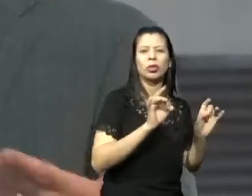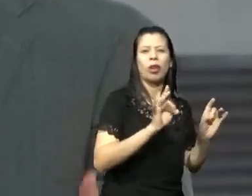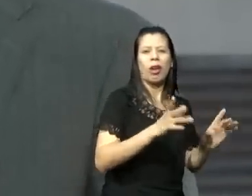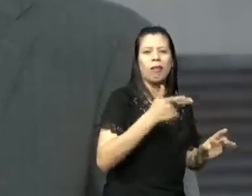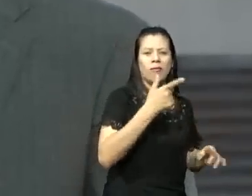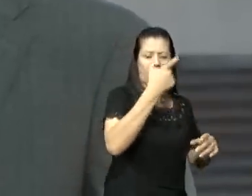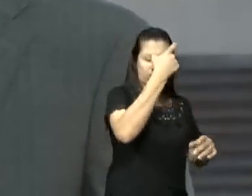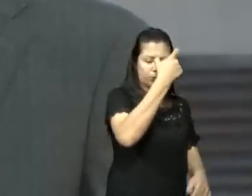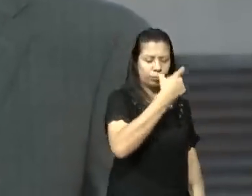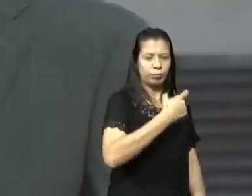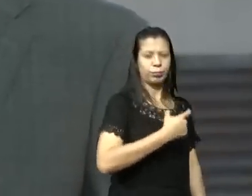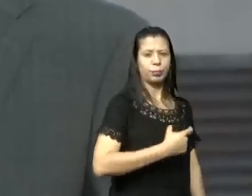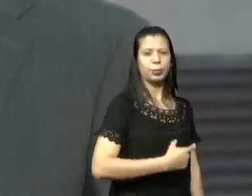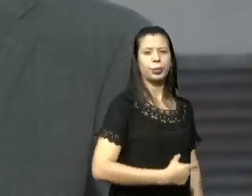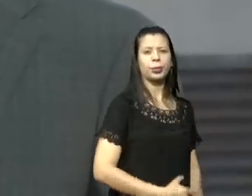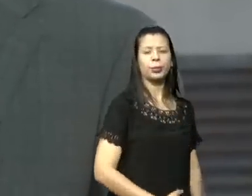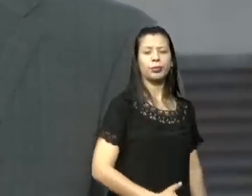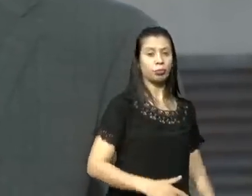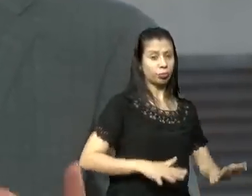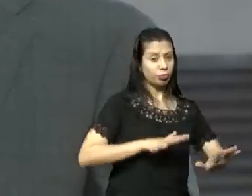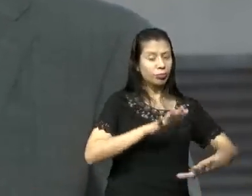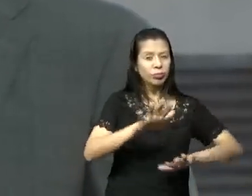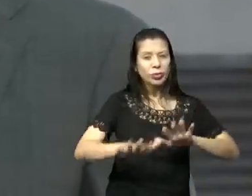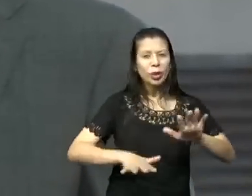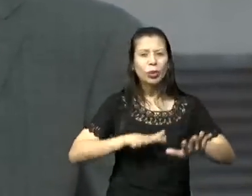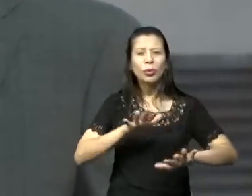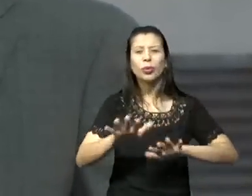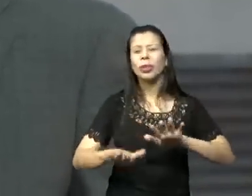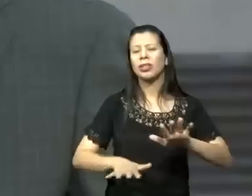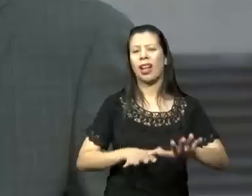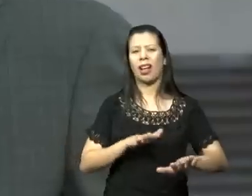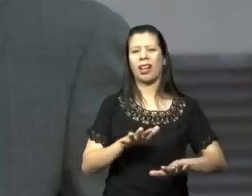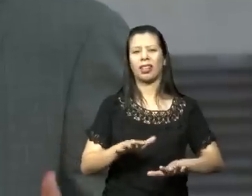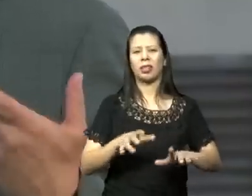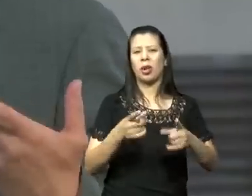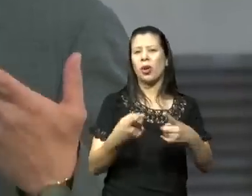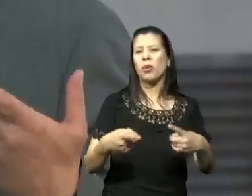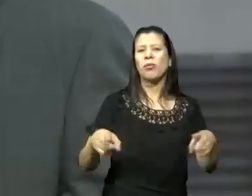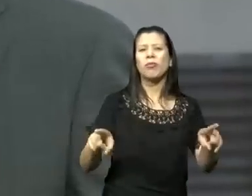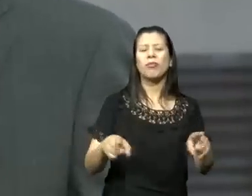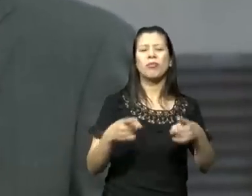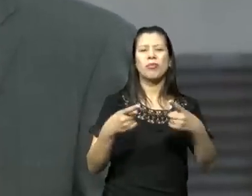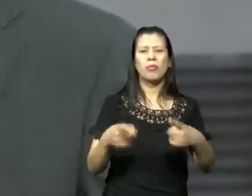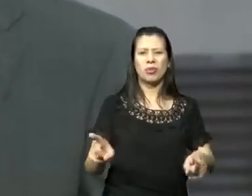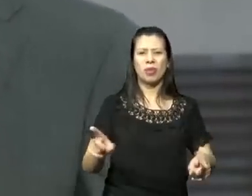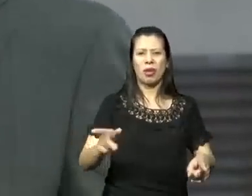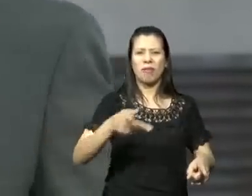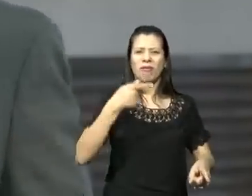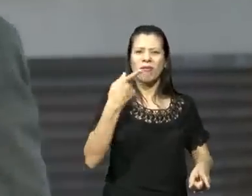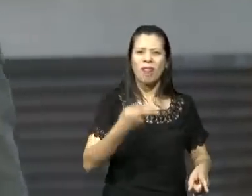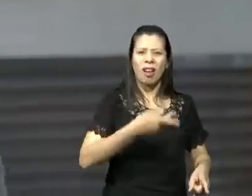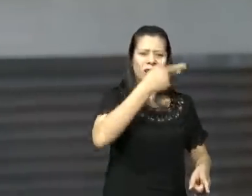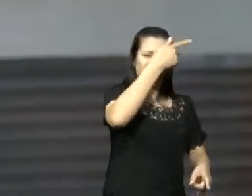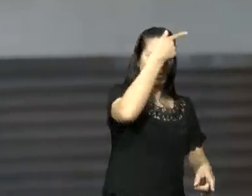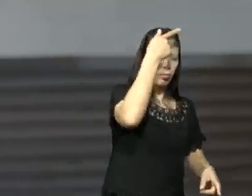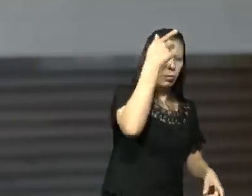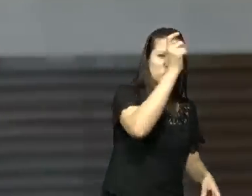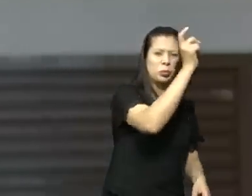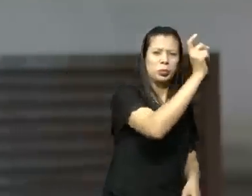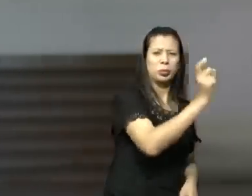e a gente tem cuidado para que nessa igreja tem músicas que exalta em Jesus e não humano